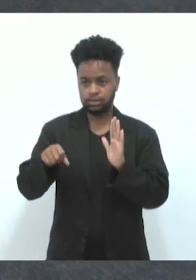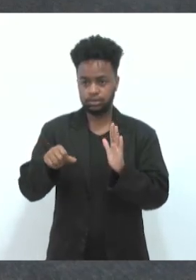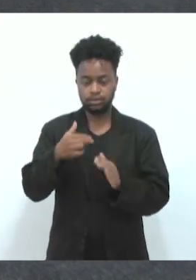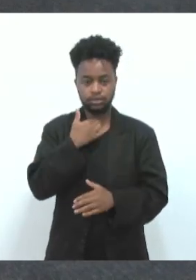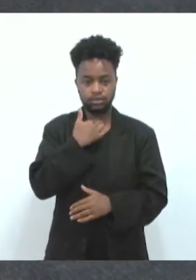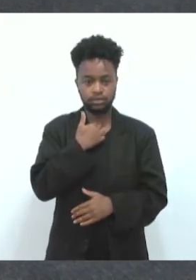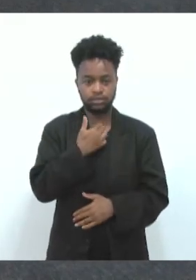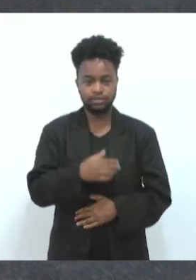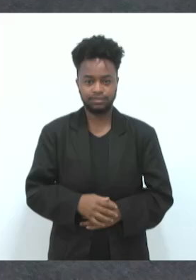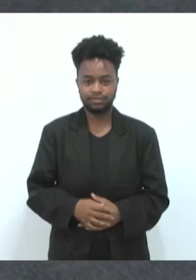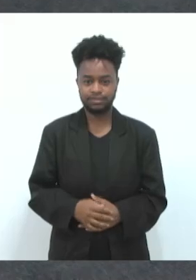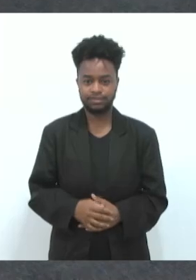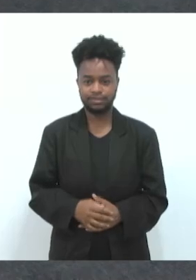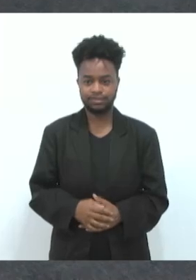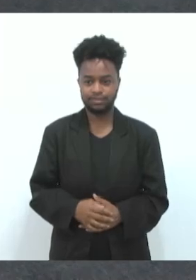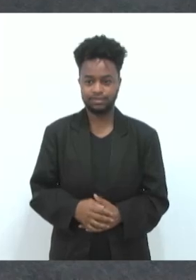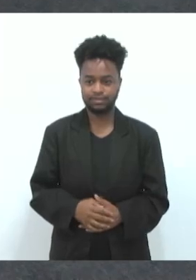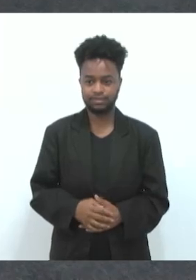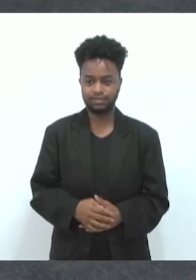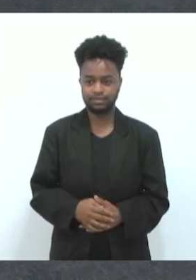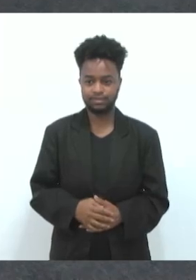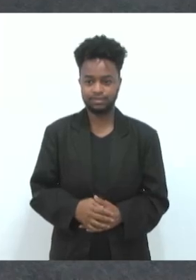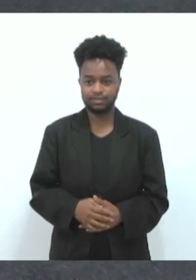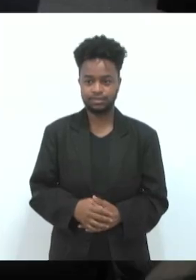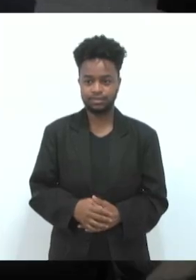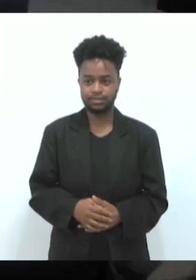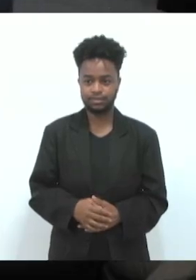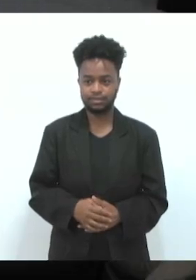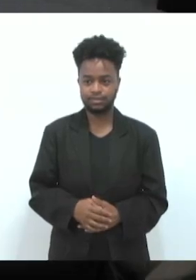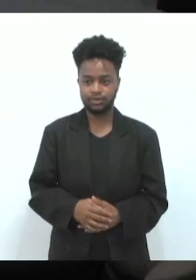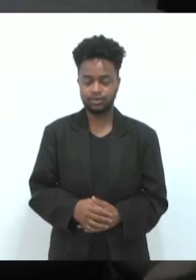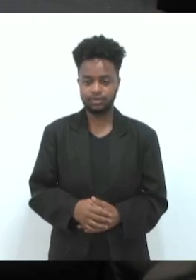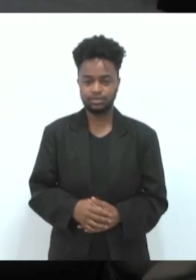tá. Só Tá a bom, muito segunda obrigada, discussão. presidente.